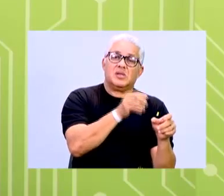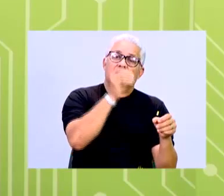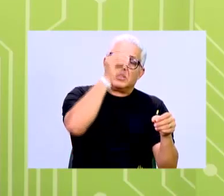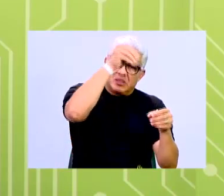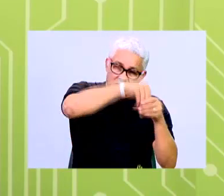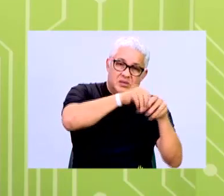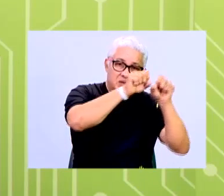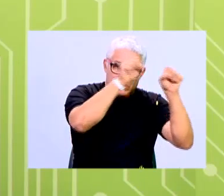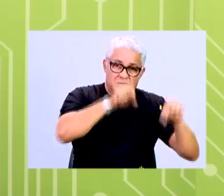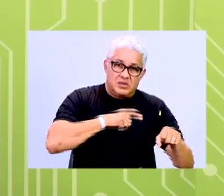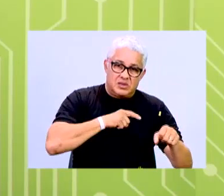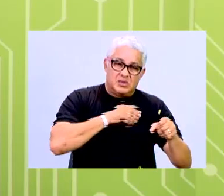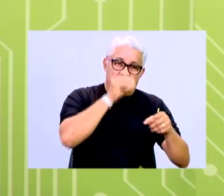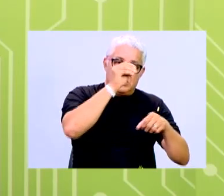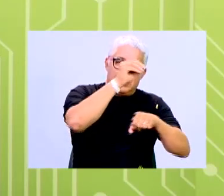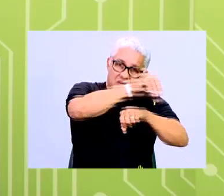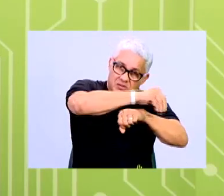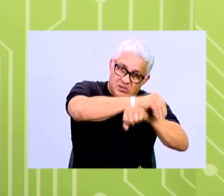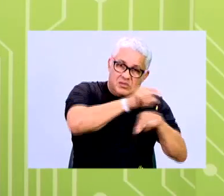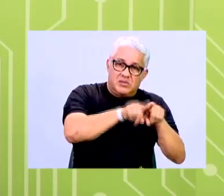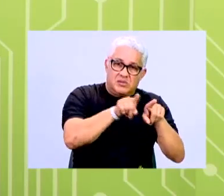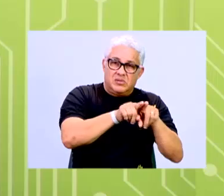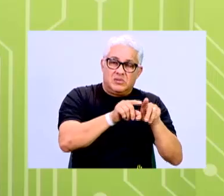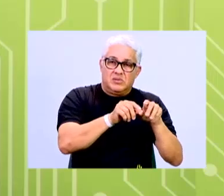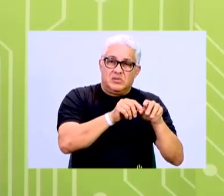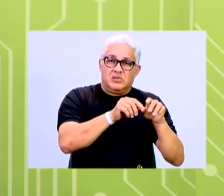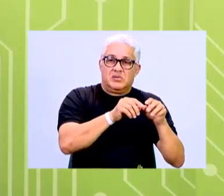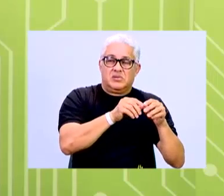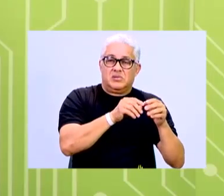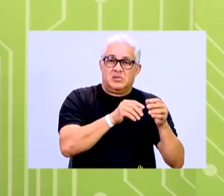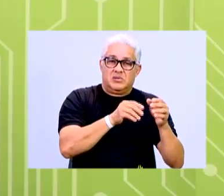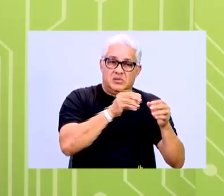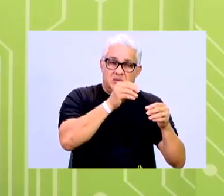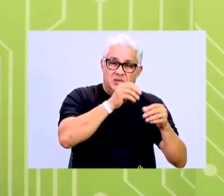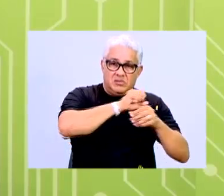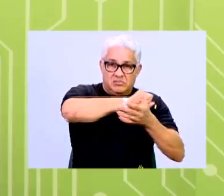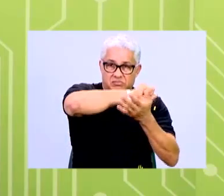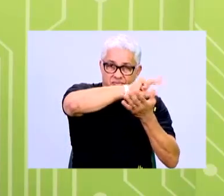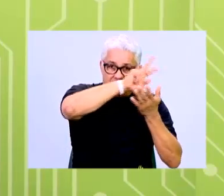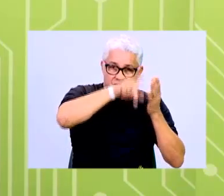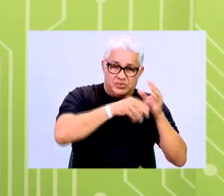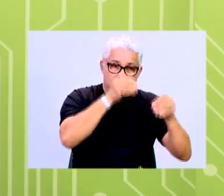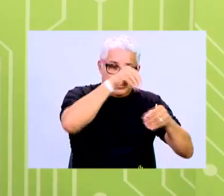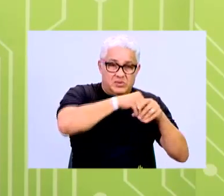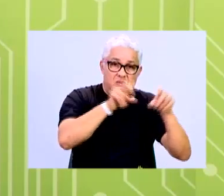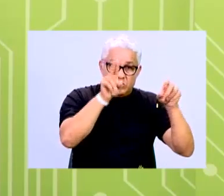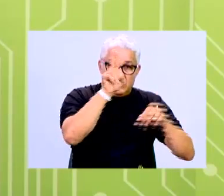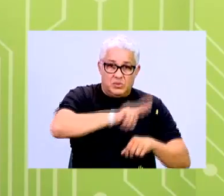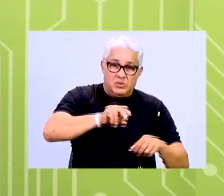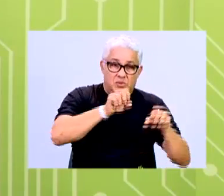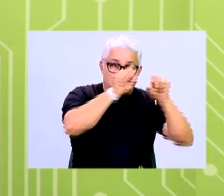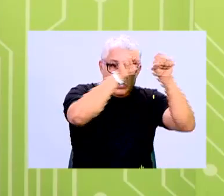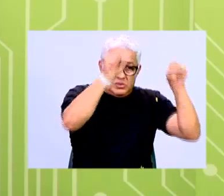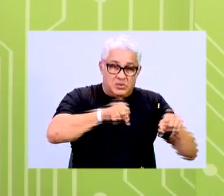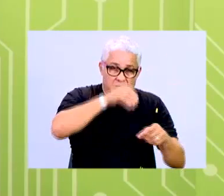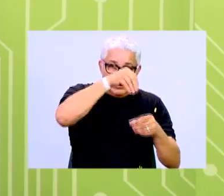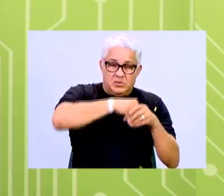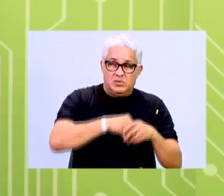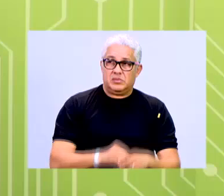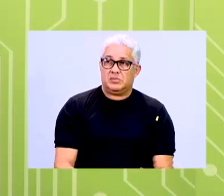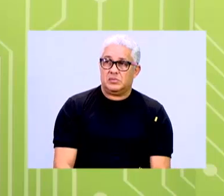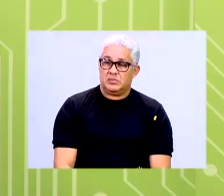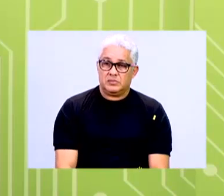o sistema de uma forma mais realmente utilizando o sistema propriamente